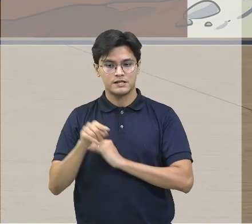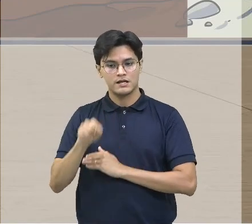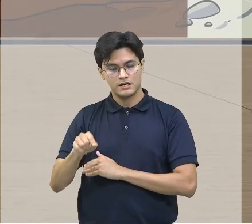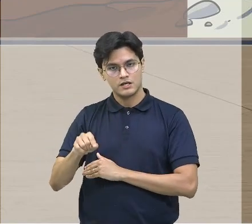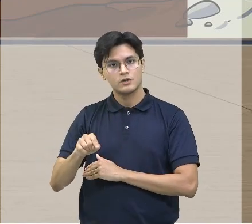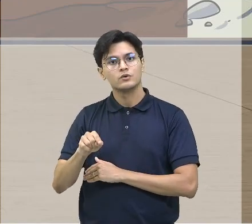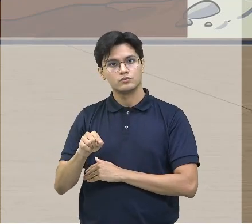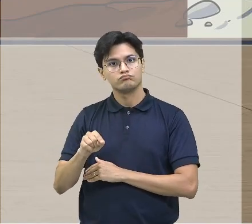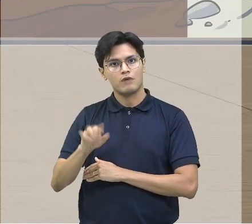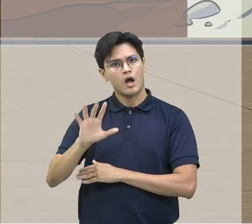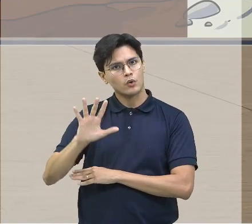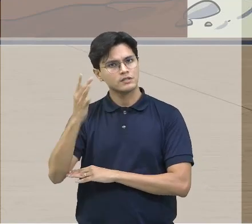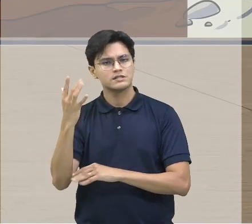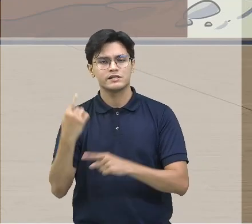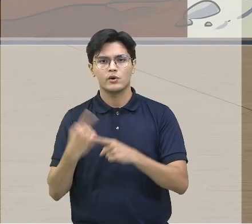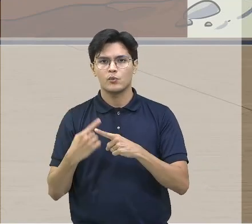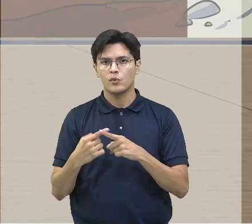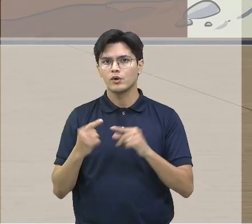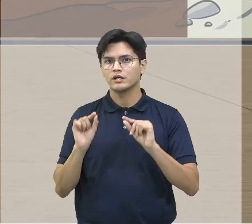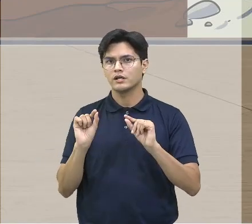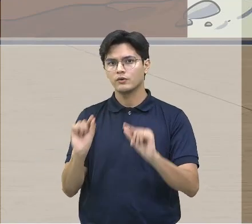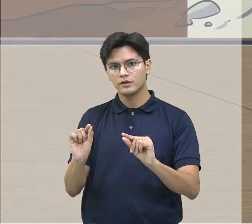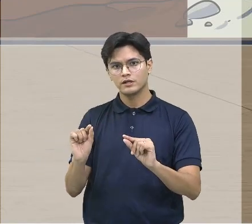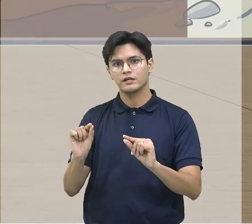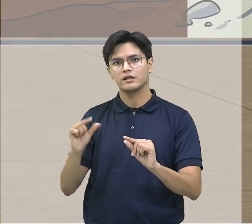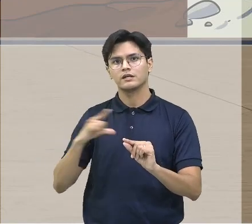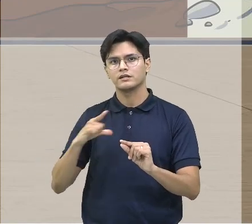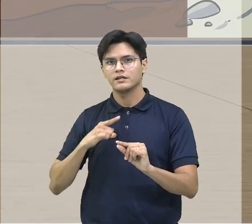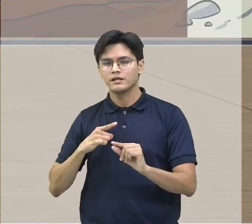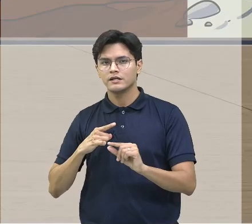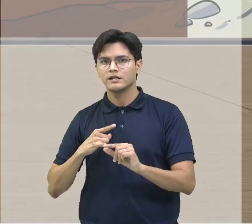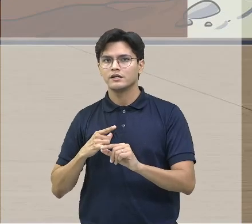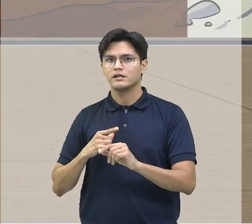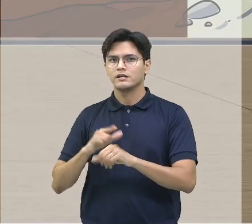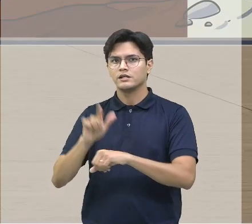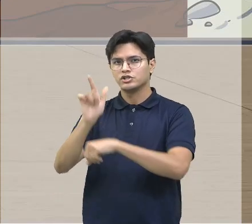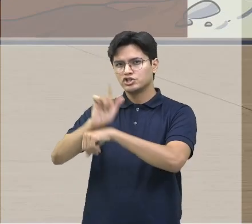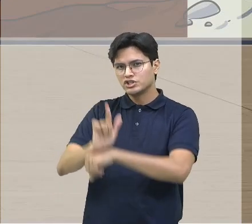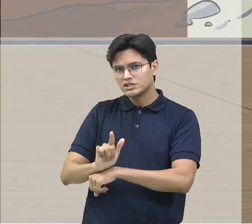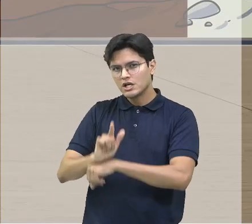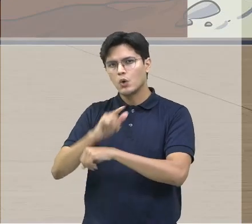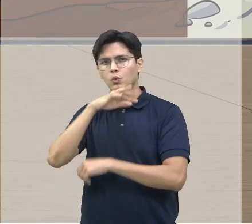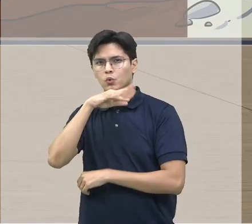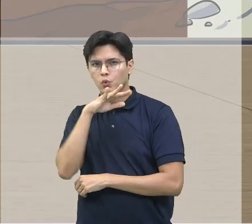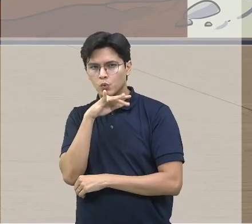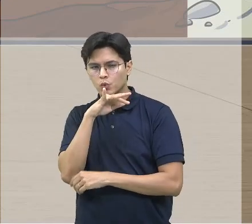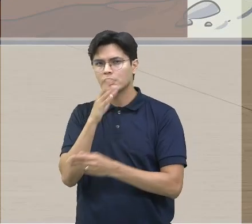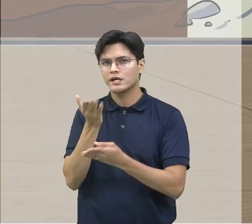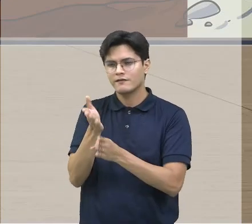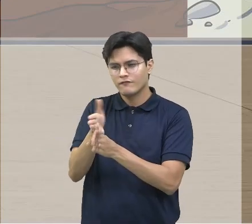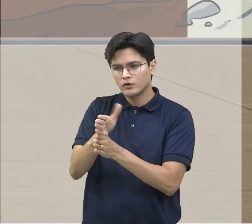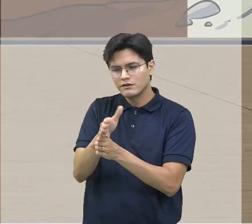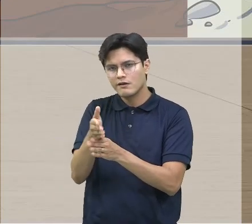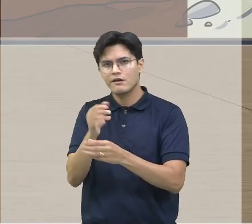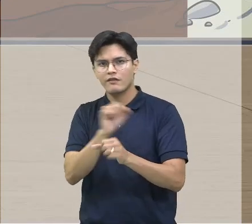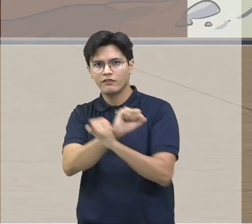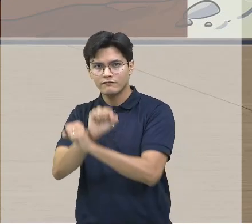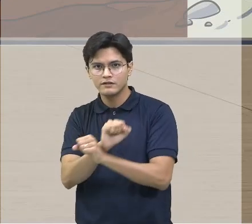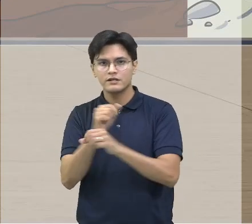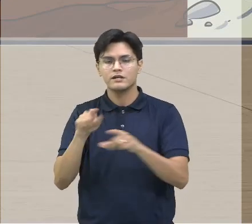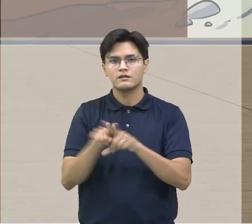associada às questões de má gestão da defesa das fronteiras, crise da